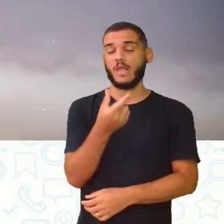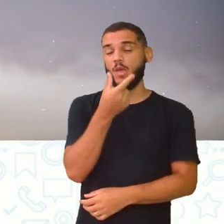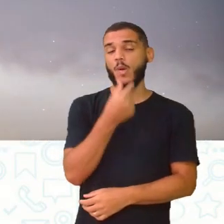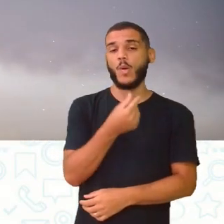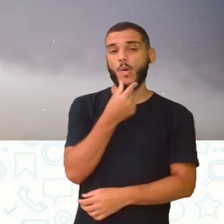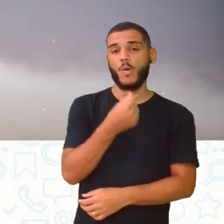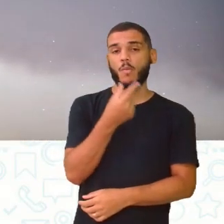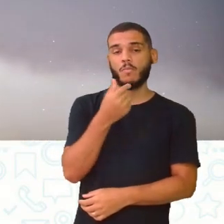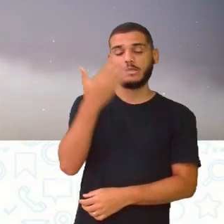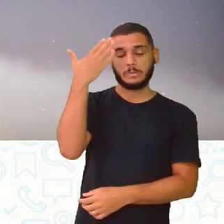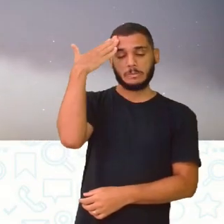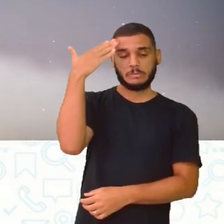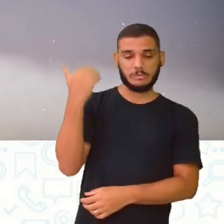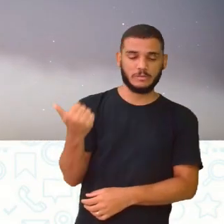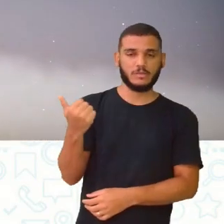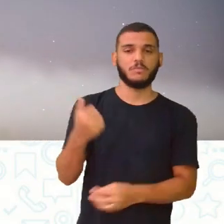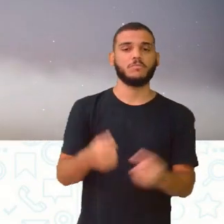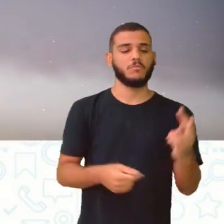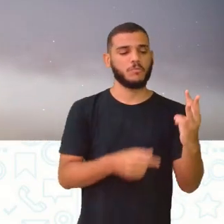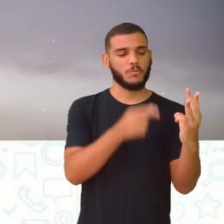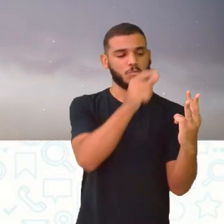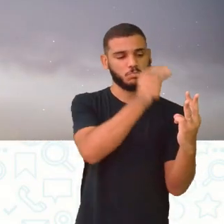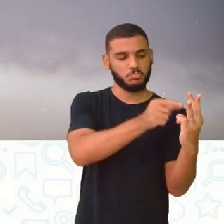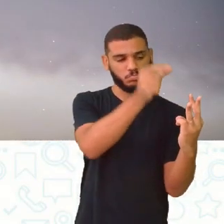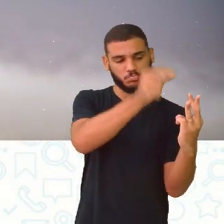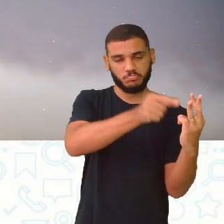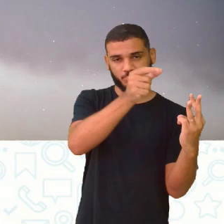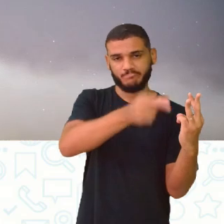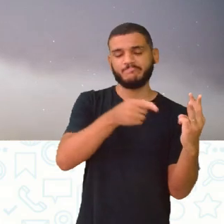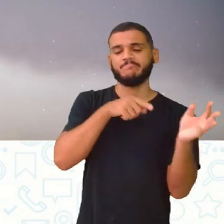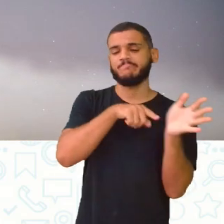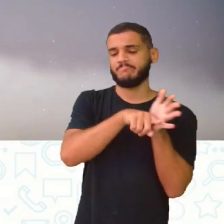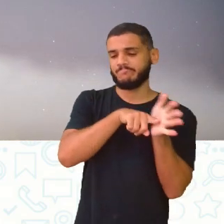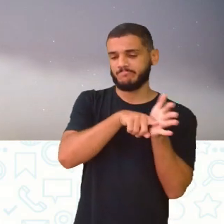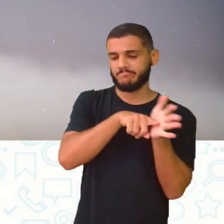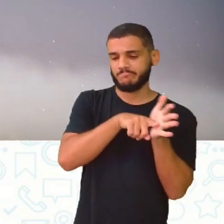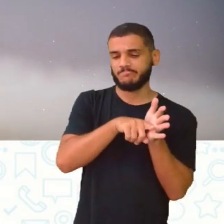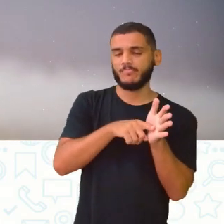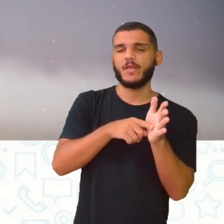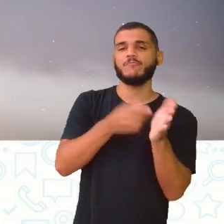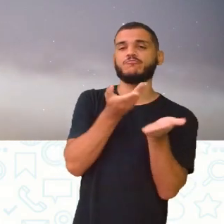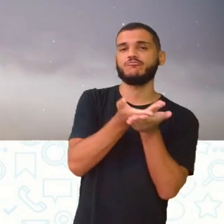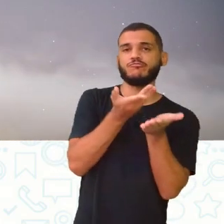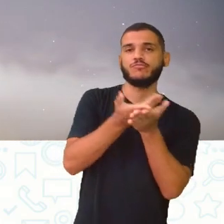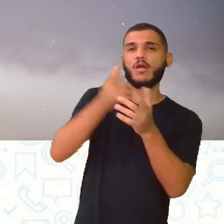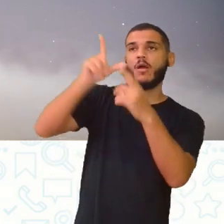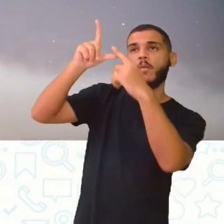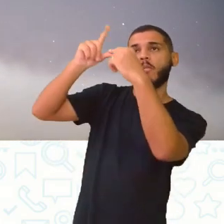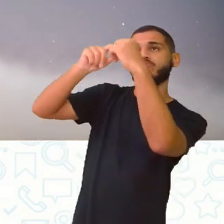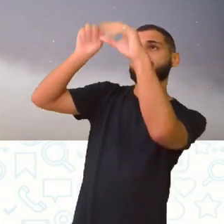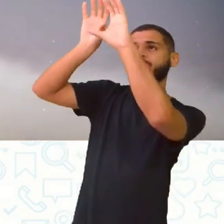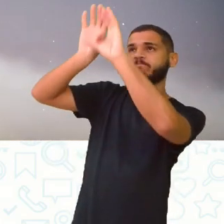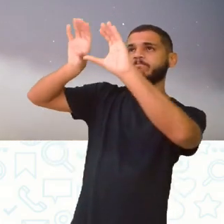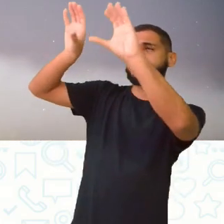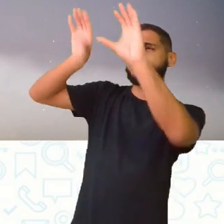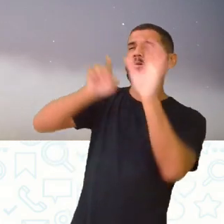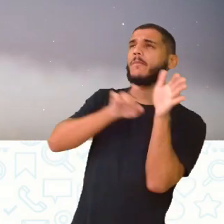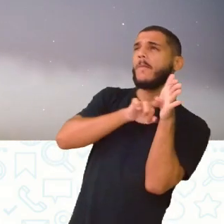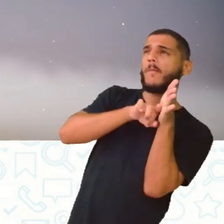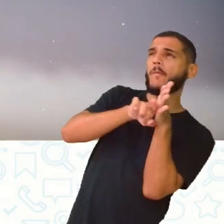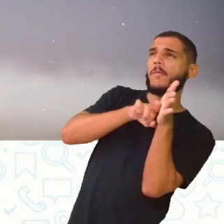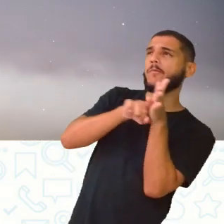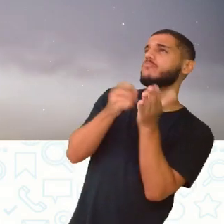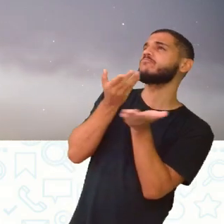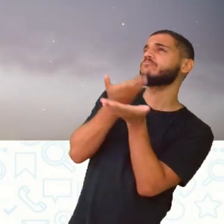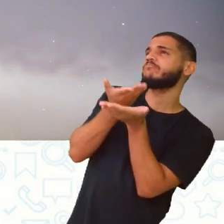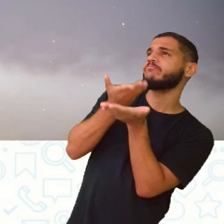que analisavam e estudavam as estrelas e o céu, não é? Quando a gente lê aí, não é?